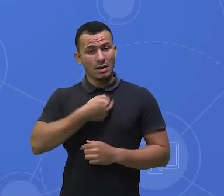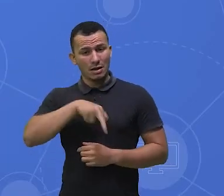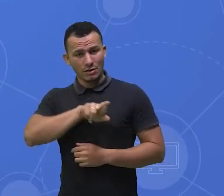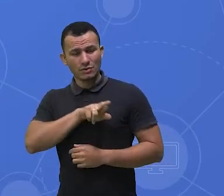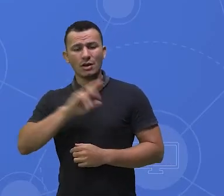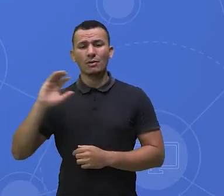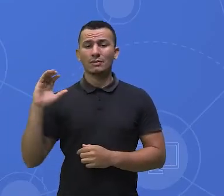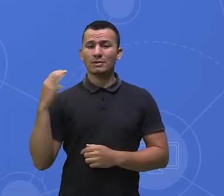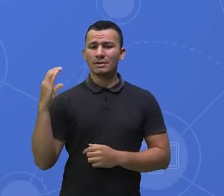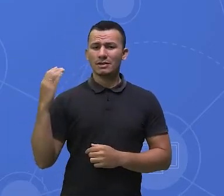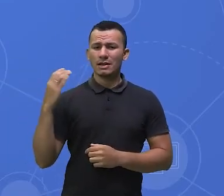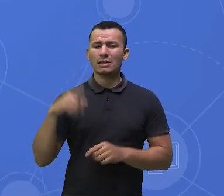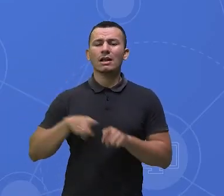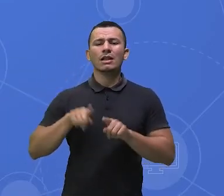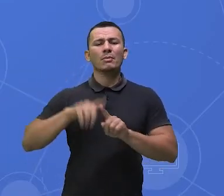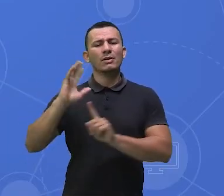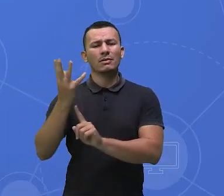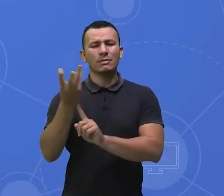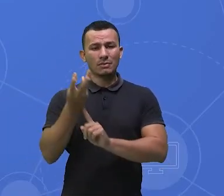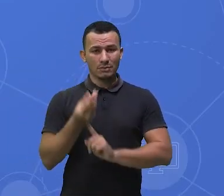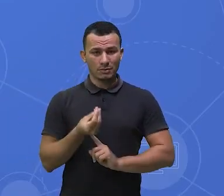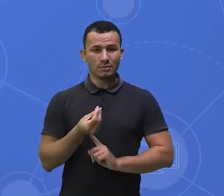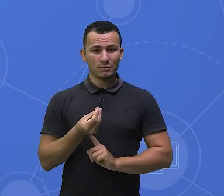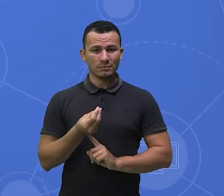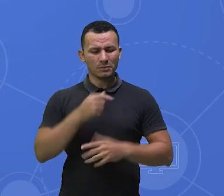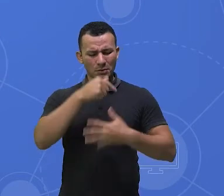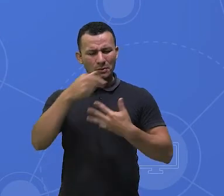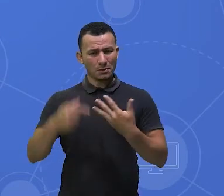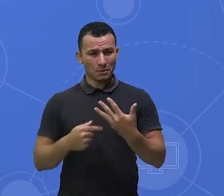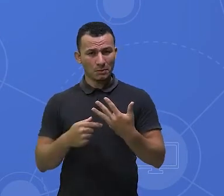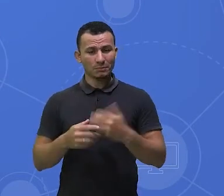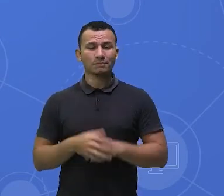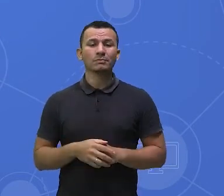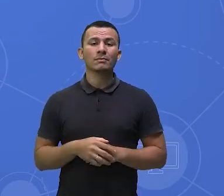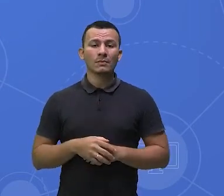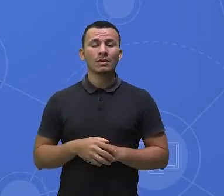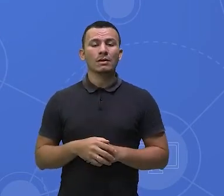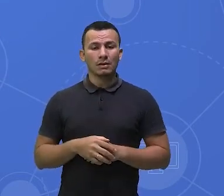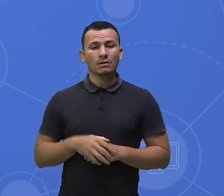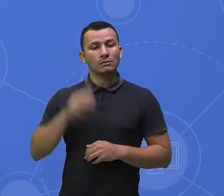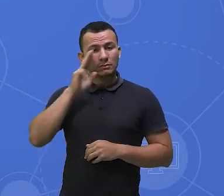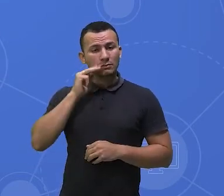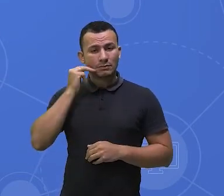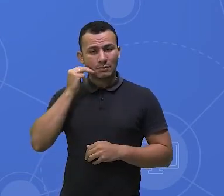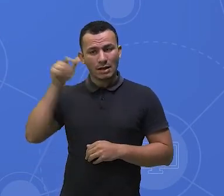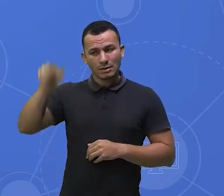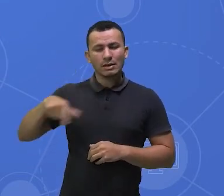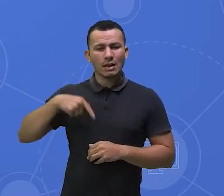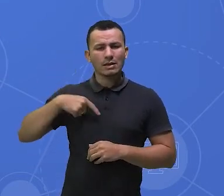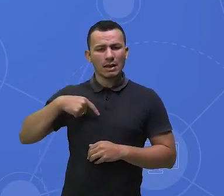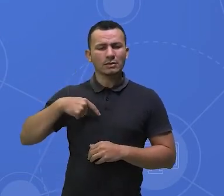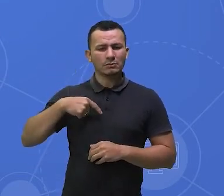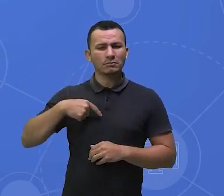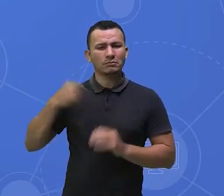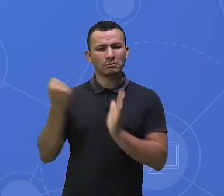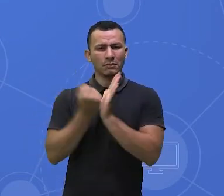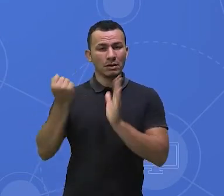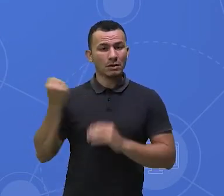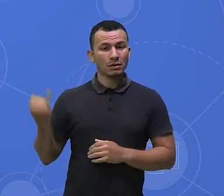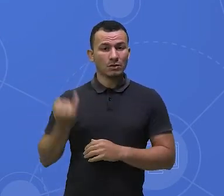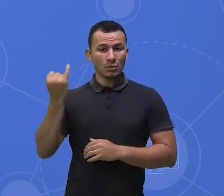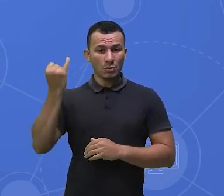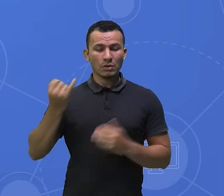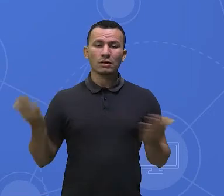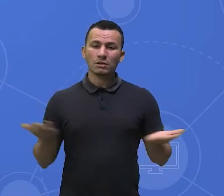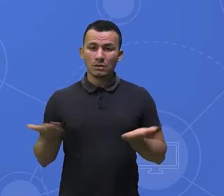a ciência e as artes. Então, Marx tem sim um legado muito importante e nós gostaríamos de deixar